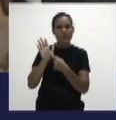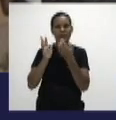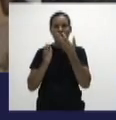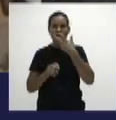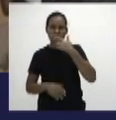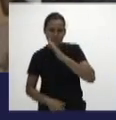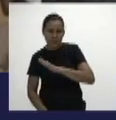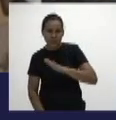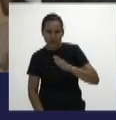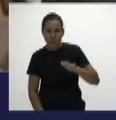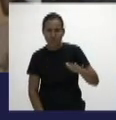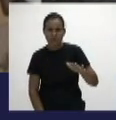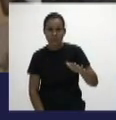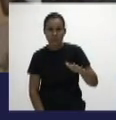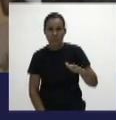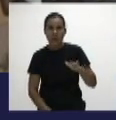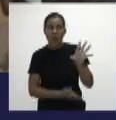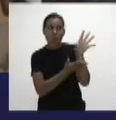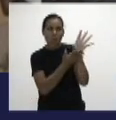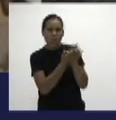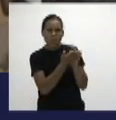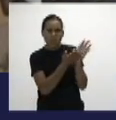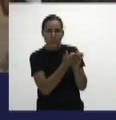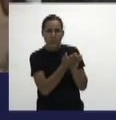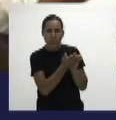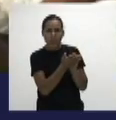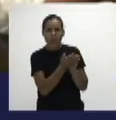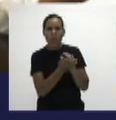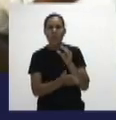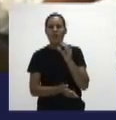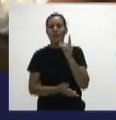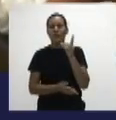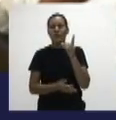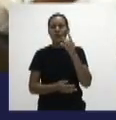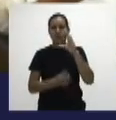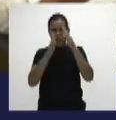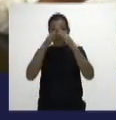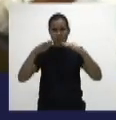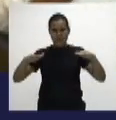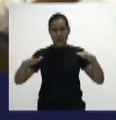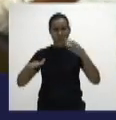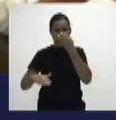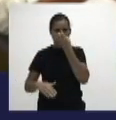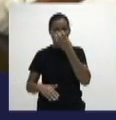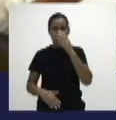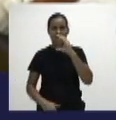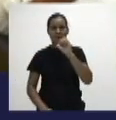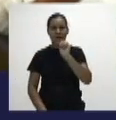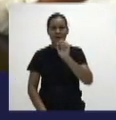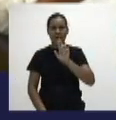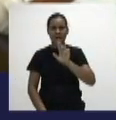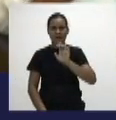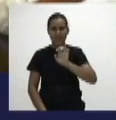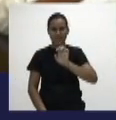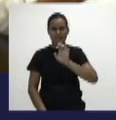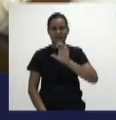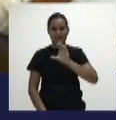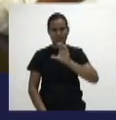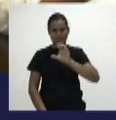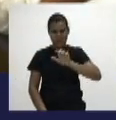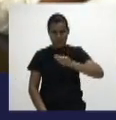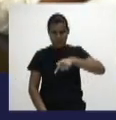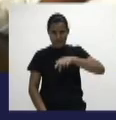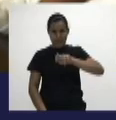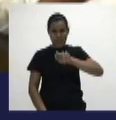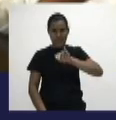vários formatos por exemplo formato de de programa infantil por exemplo ele bebeu muito do programa do cirrc do Carequinha na década de 80 quando ele